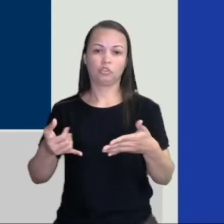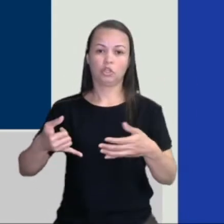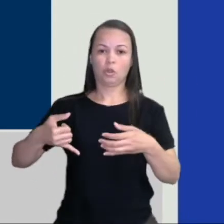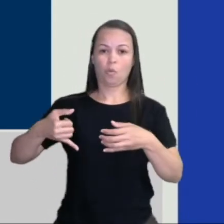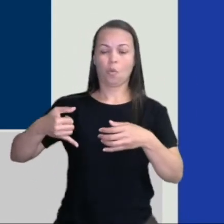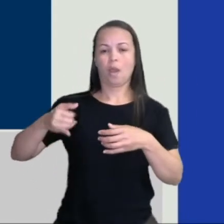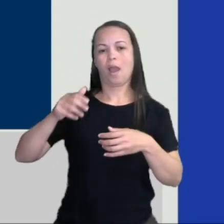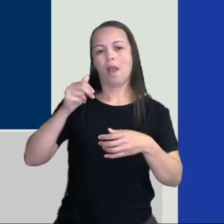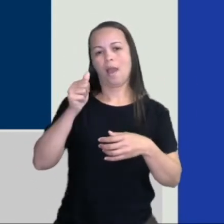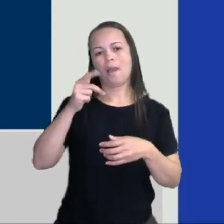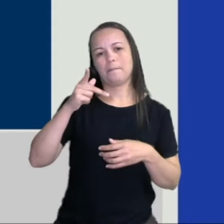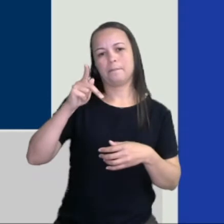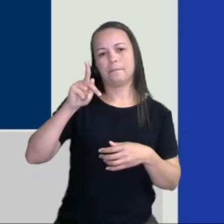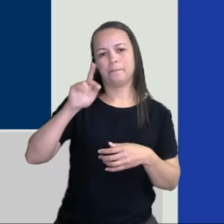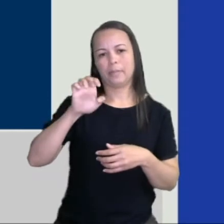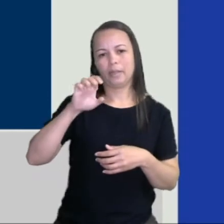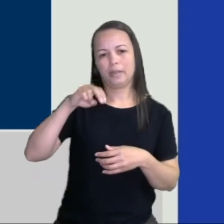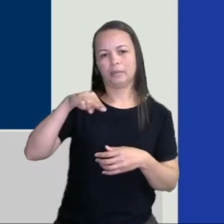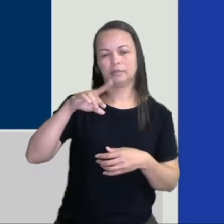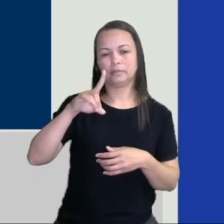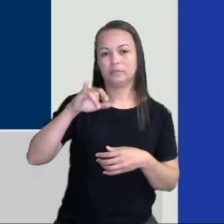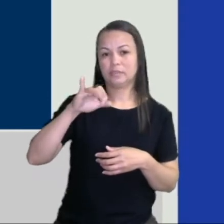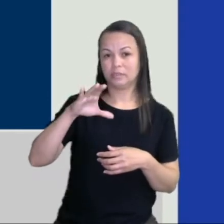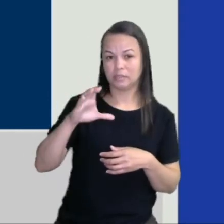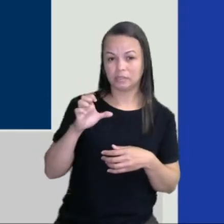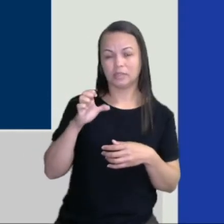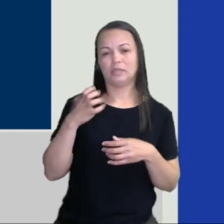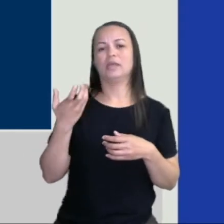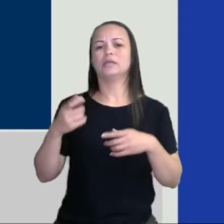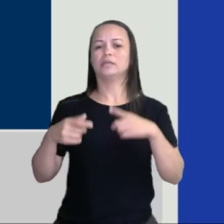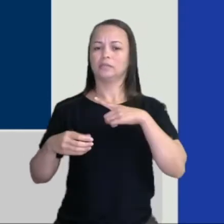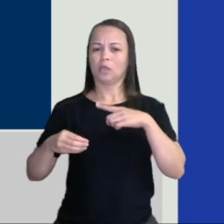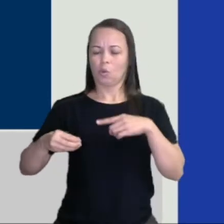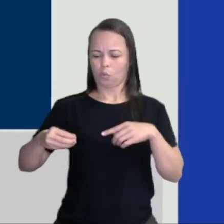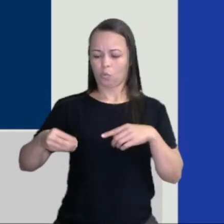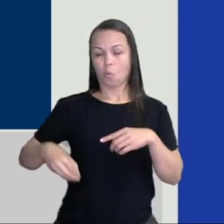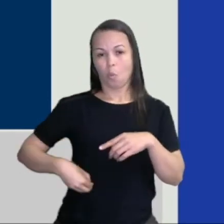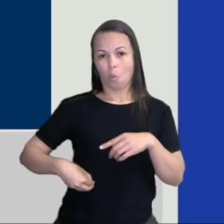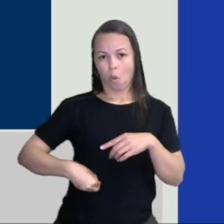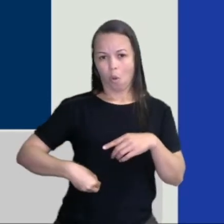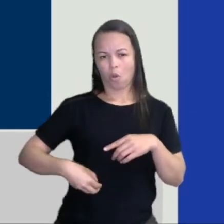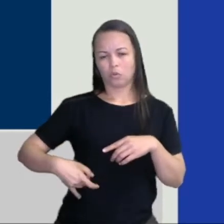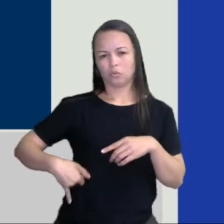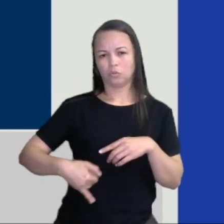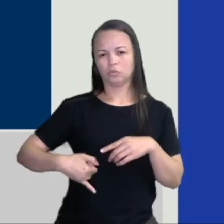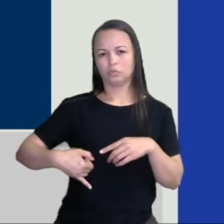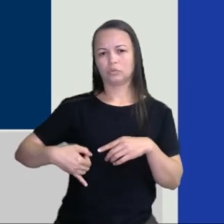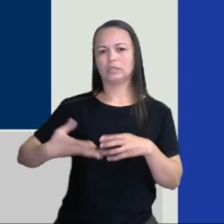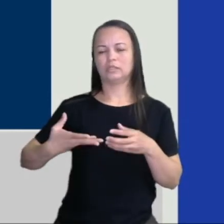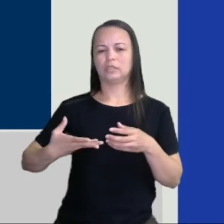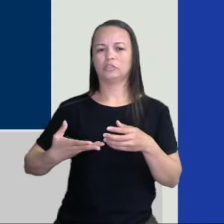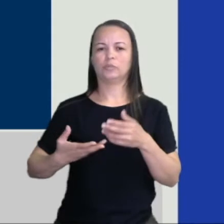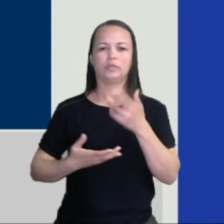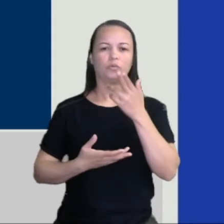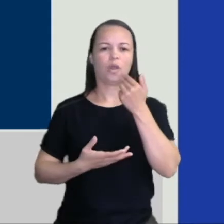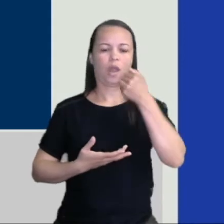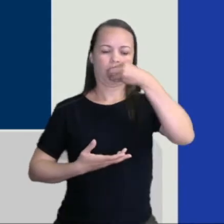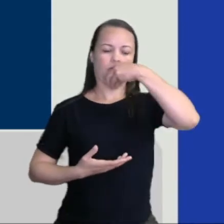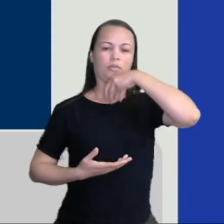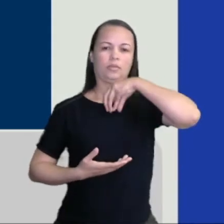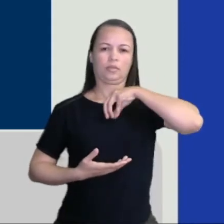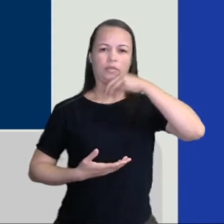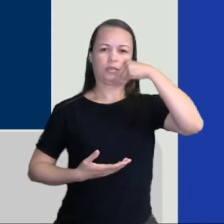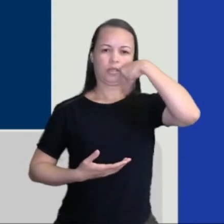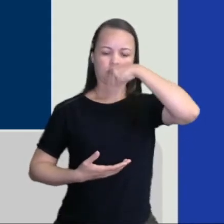mais a função que tinha originalmente. É um órgão que a gente chama de órgão vestigial no que diz respeito à digestão